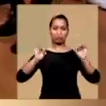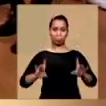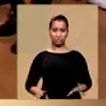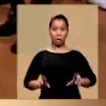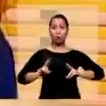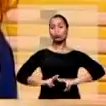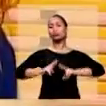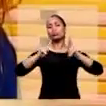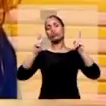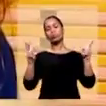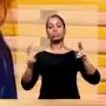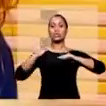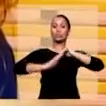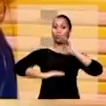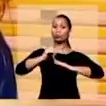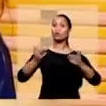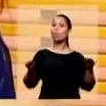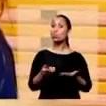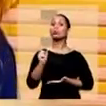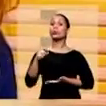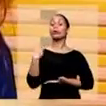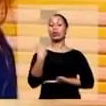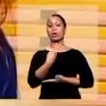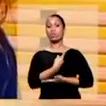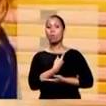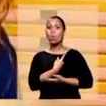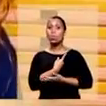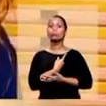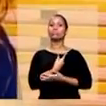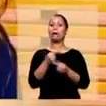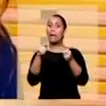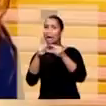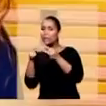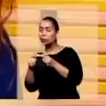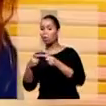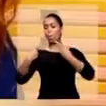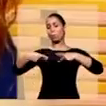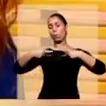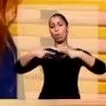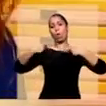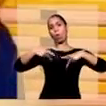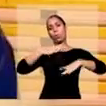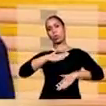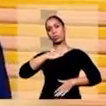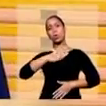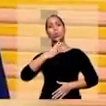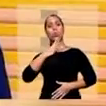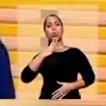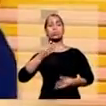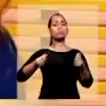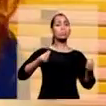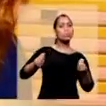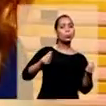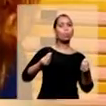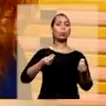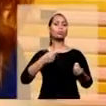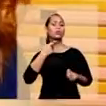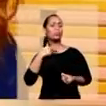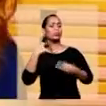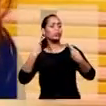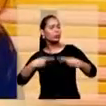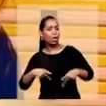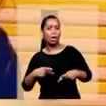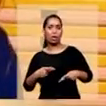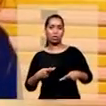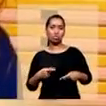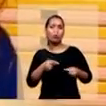O diferencial do profissional hoje é a gente adequar o que é da minha personalidade com os meus conhecimentos, com os meus